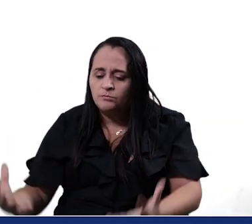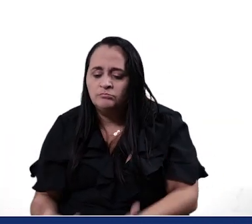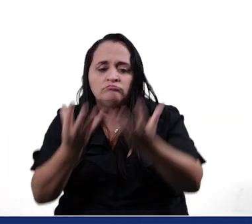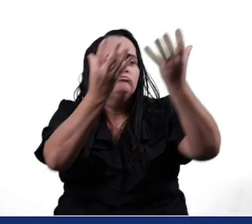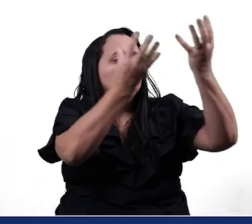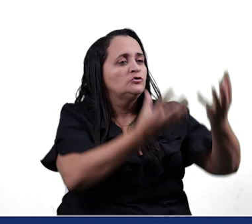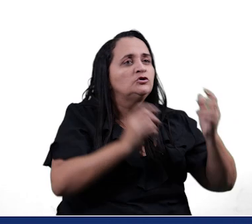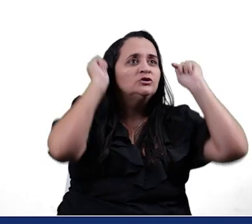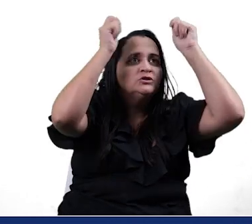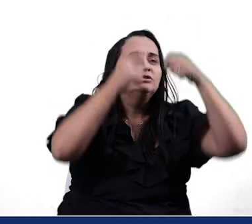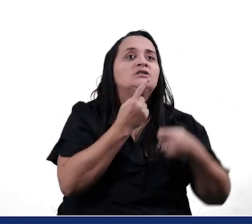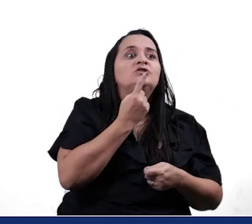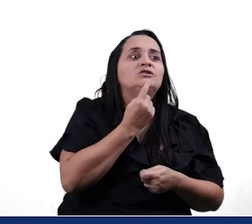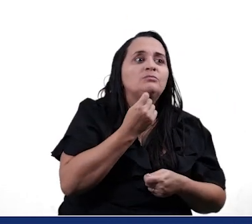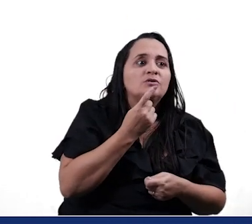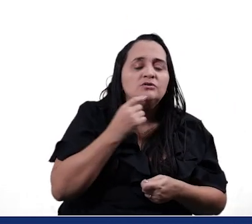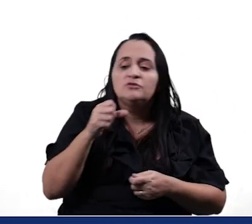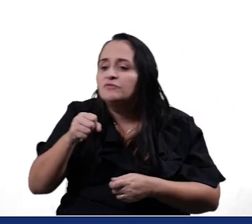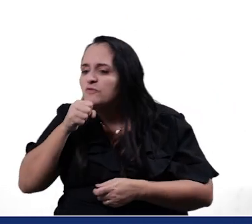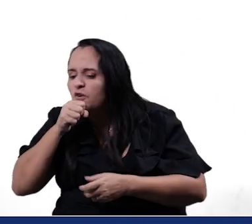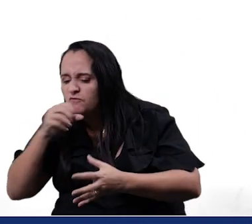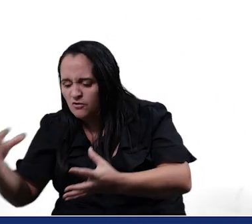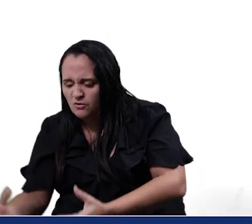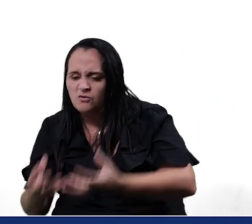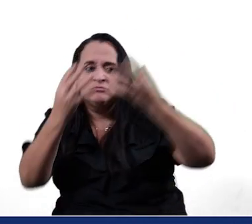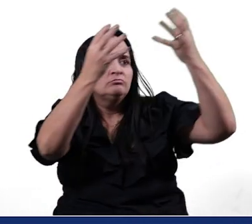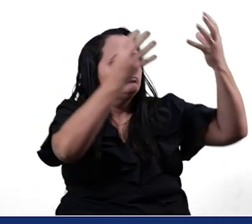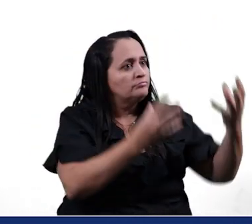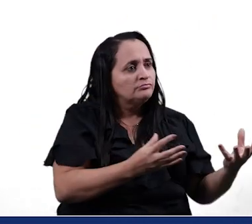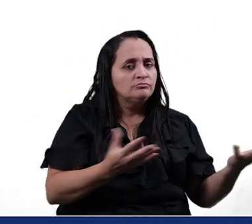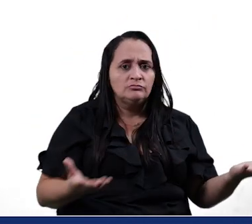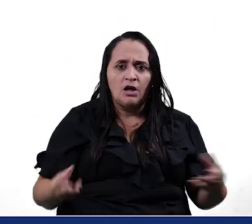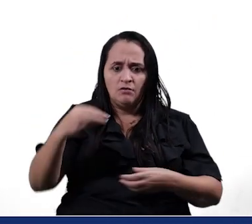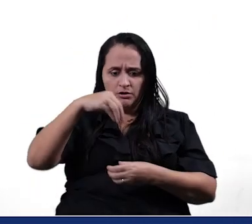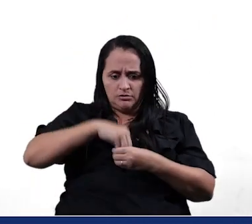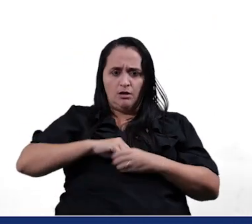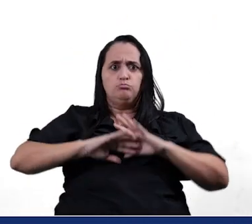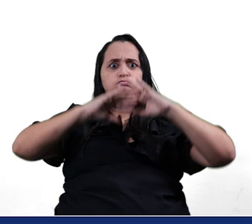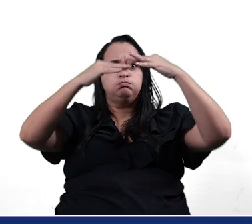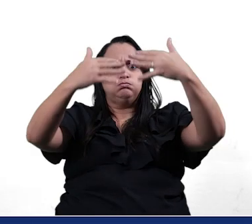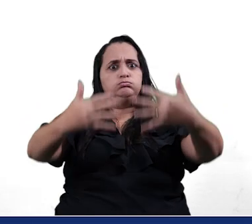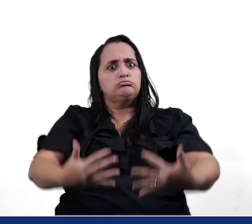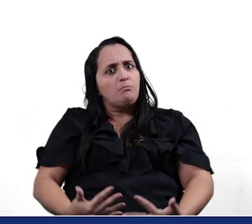a vovozinha ainda com vida, que estavam lá dentro da barriga do lobo.